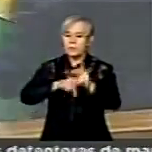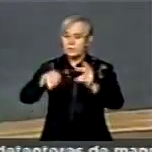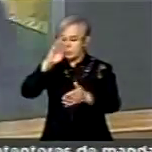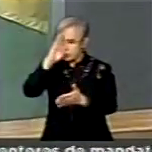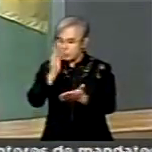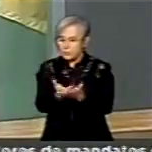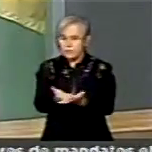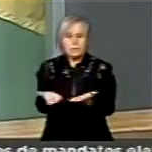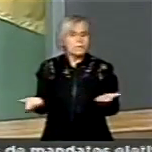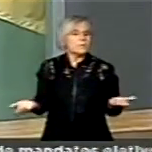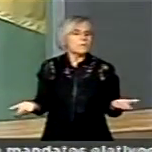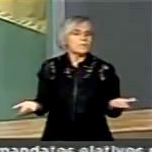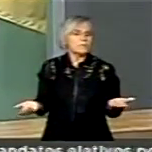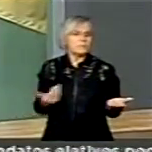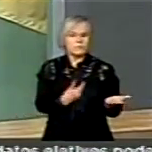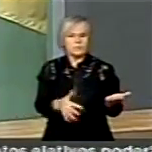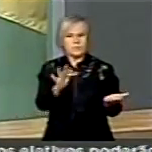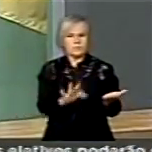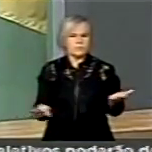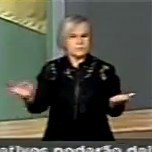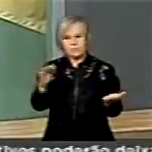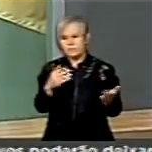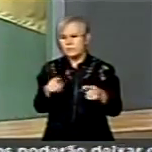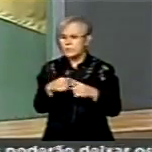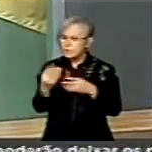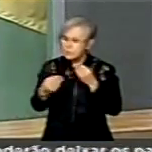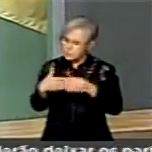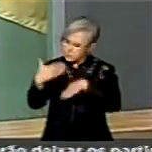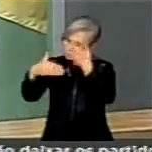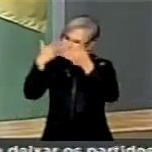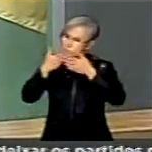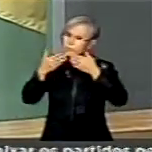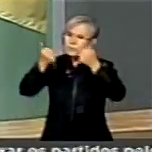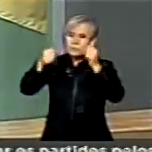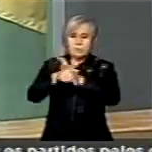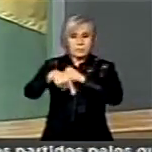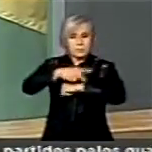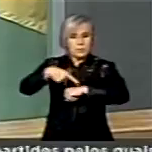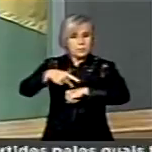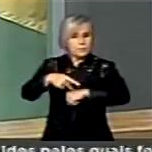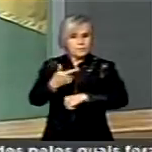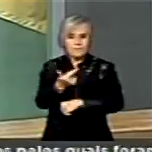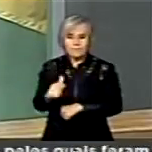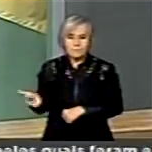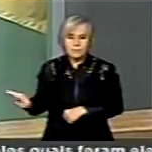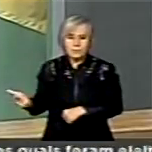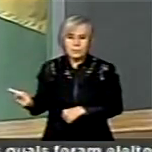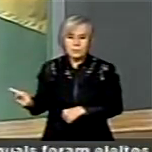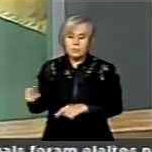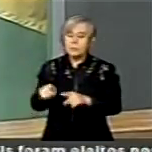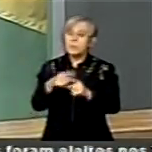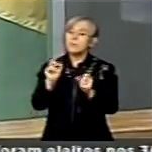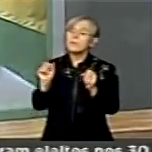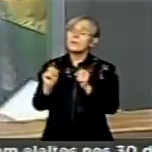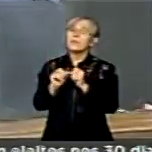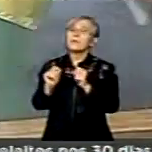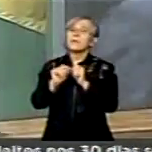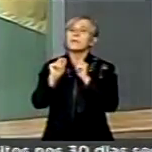governo federal para imprimir um novo ritmo ao país busca exatamente